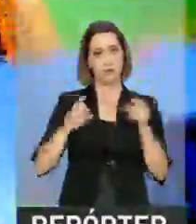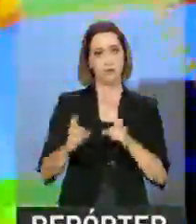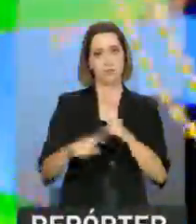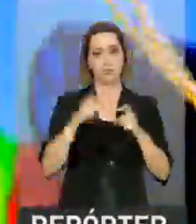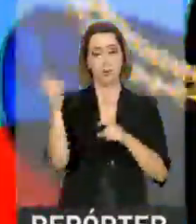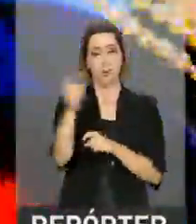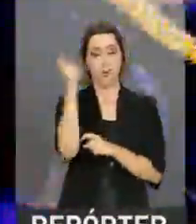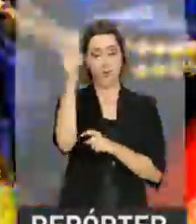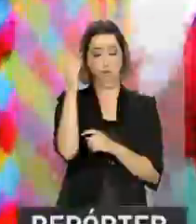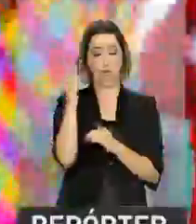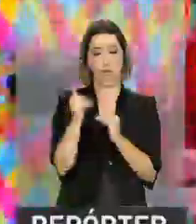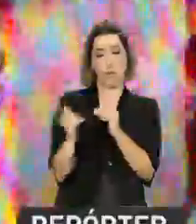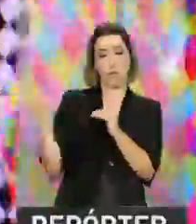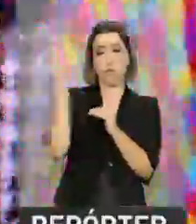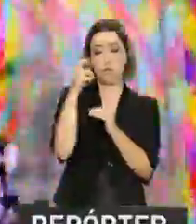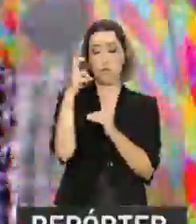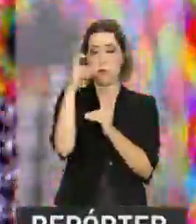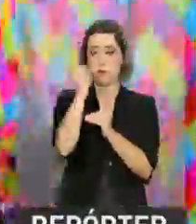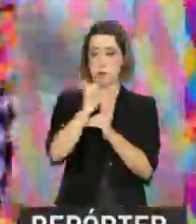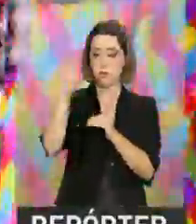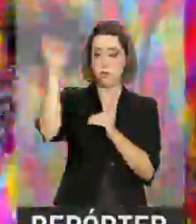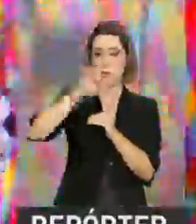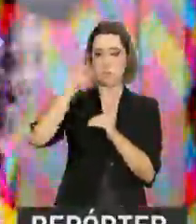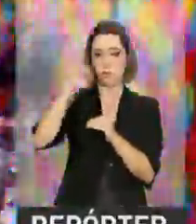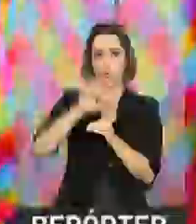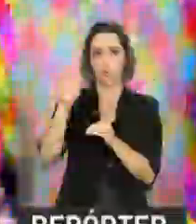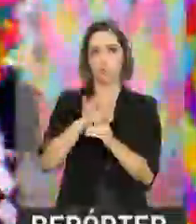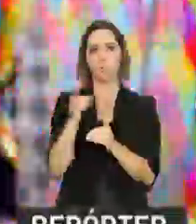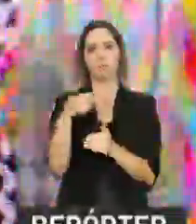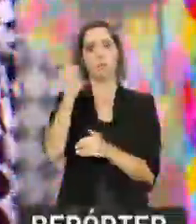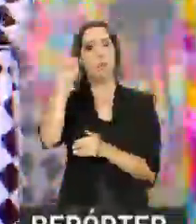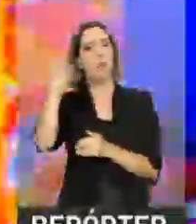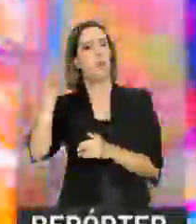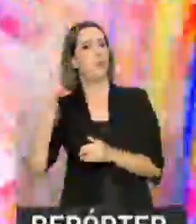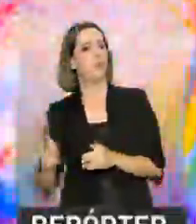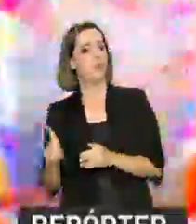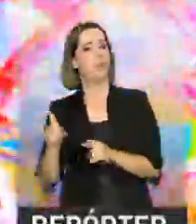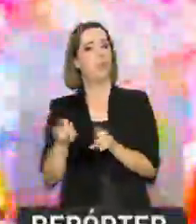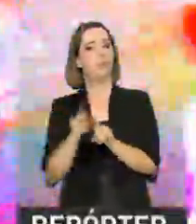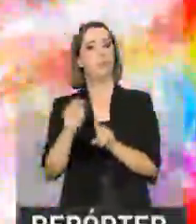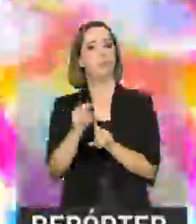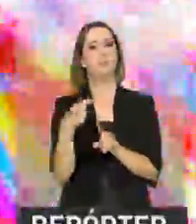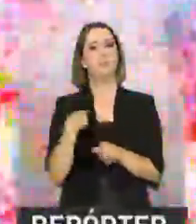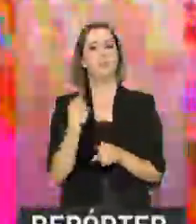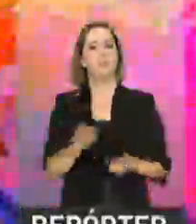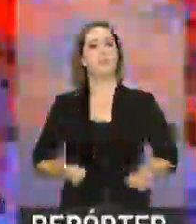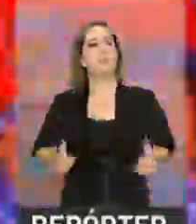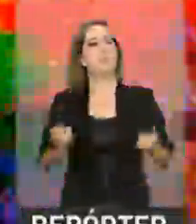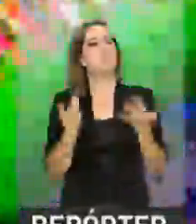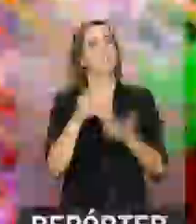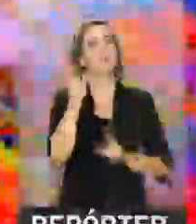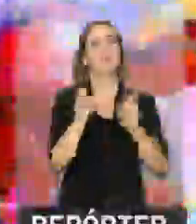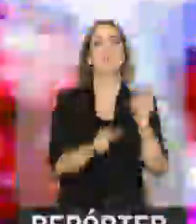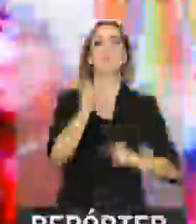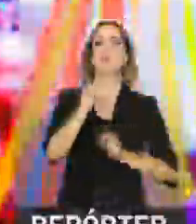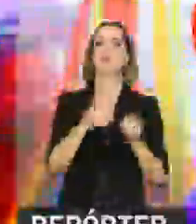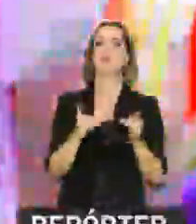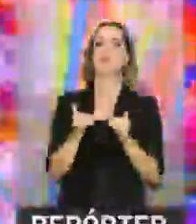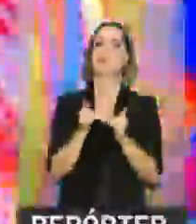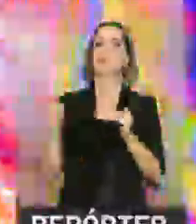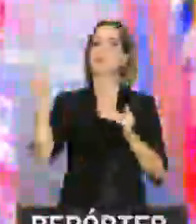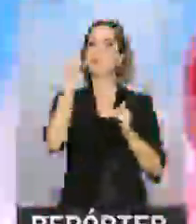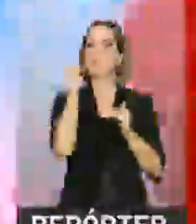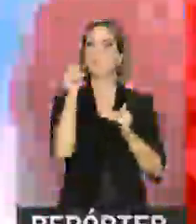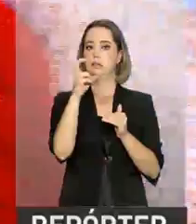na região sudeste um levantamento mostra que os gastos dos foliões que curtiram o carnaval em São Paulo cresceram